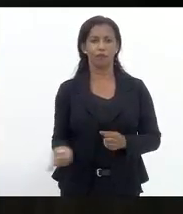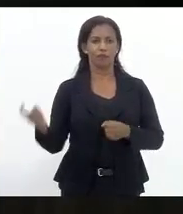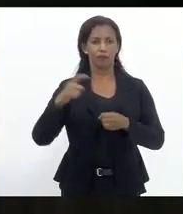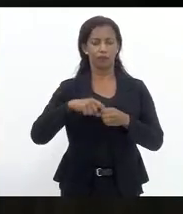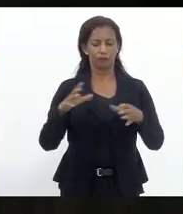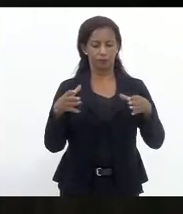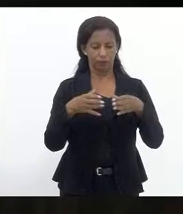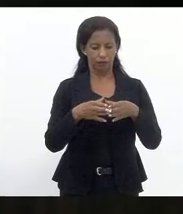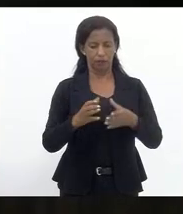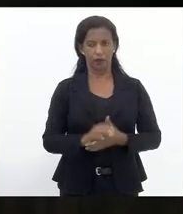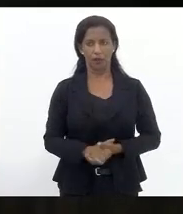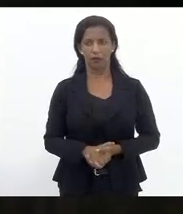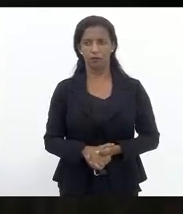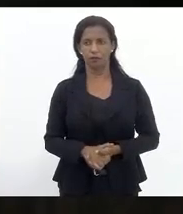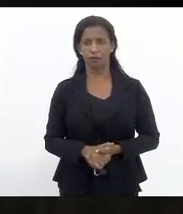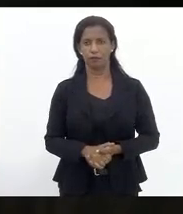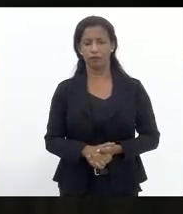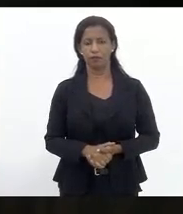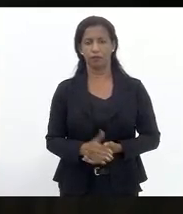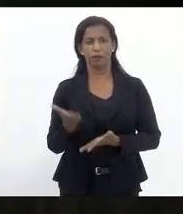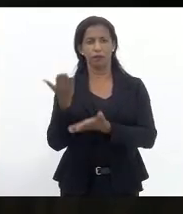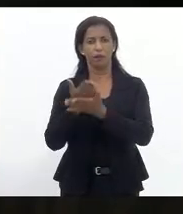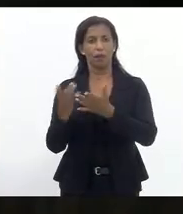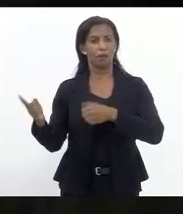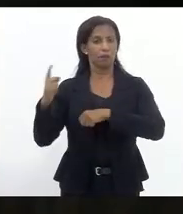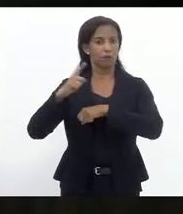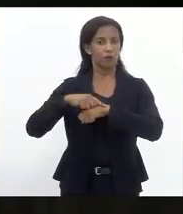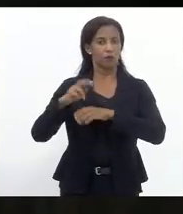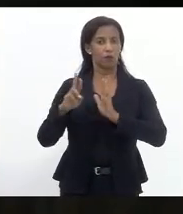às comissões. Esgotado o tempo regulamentar,